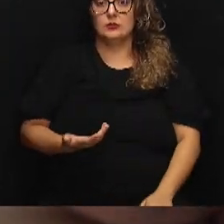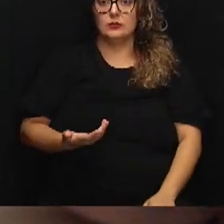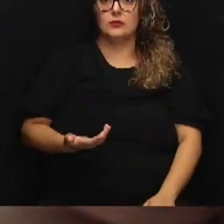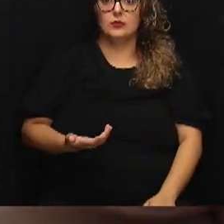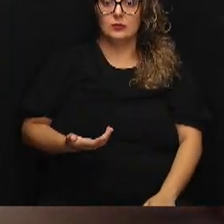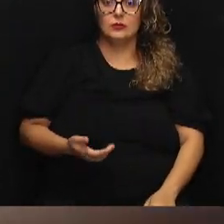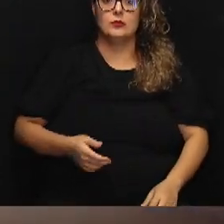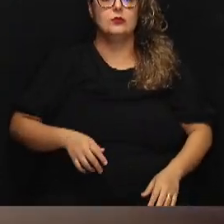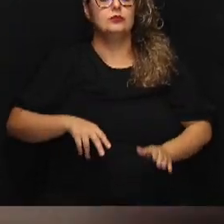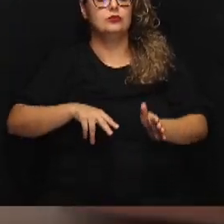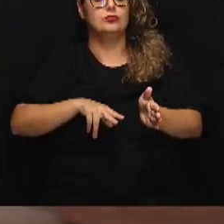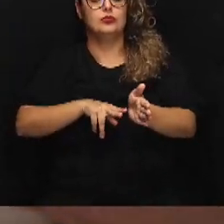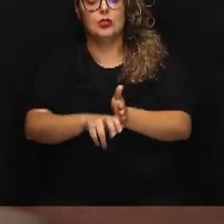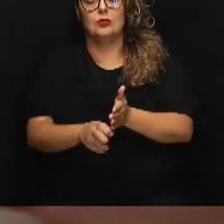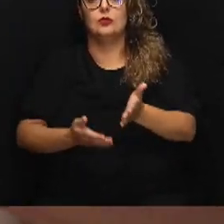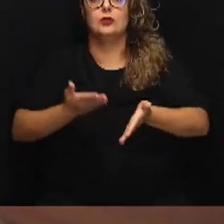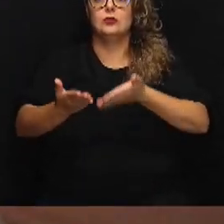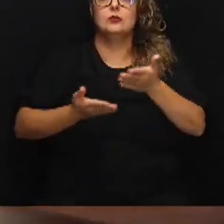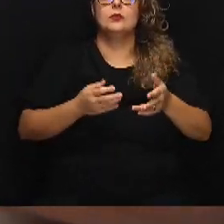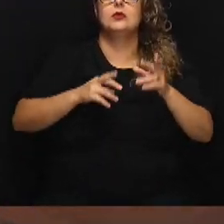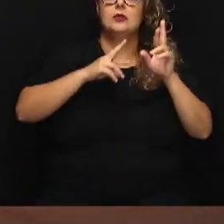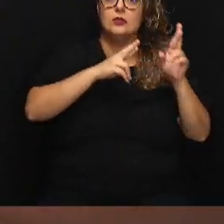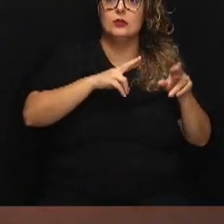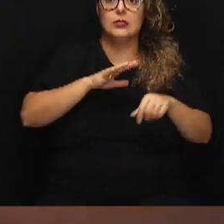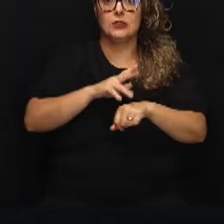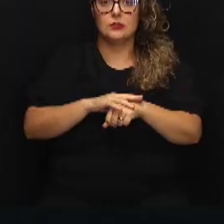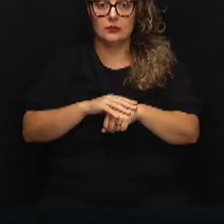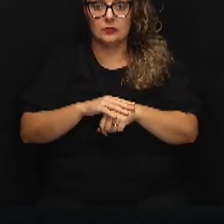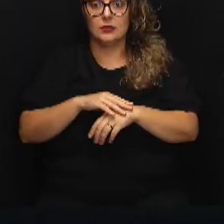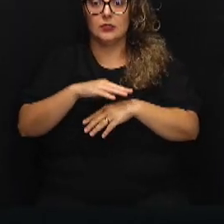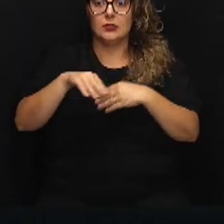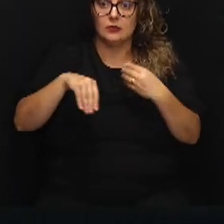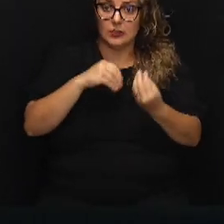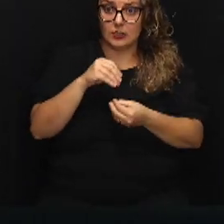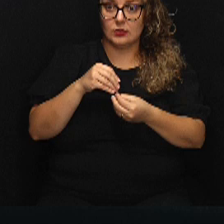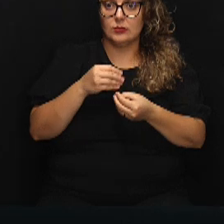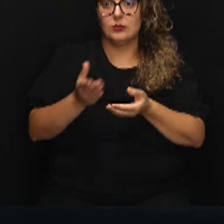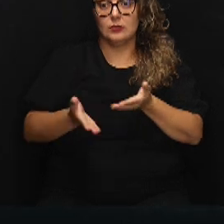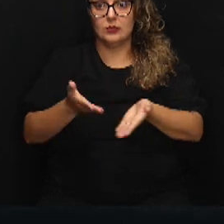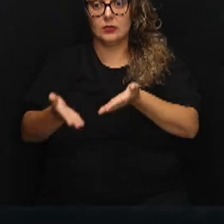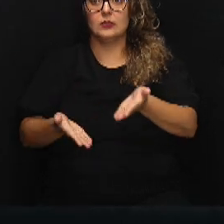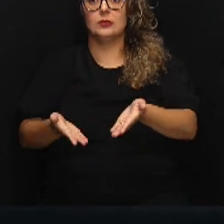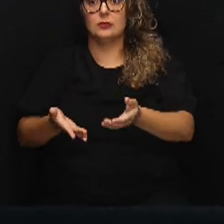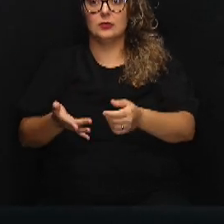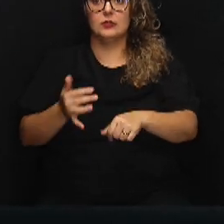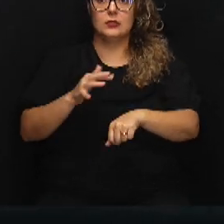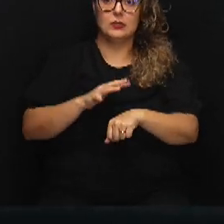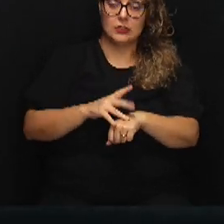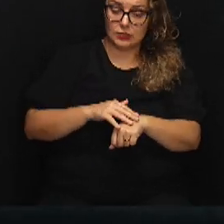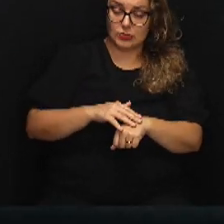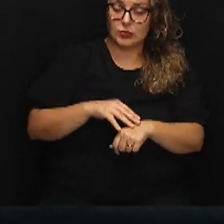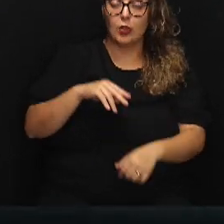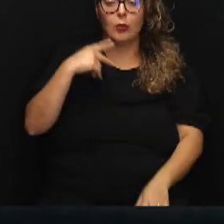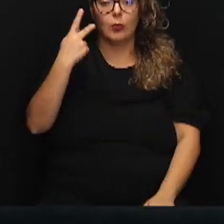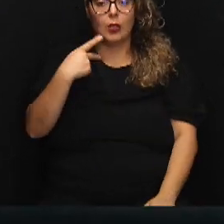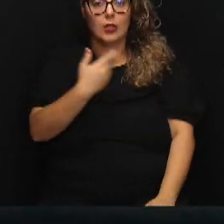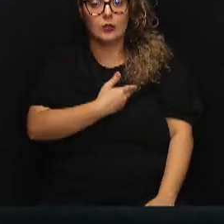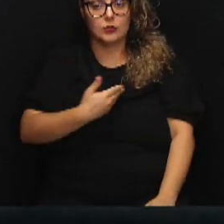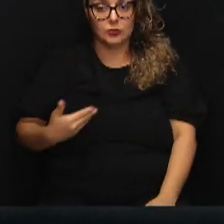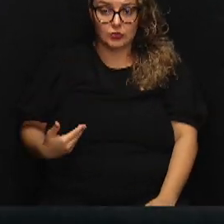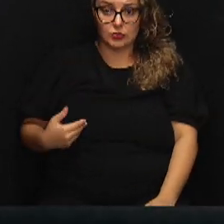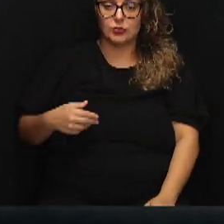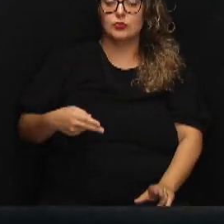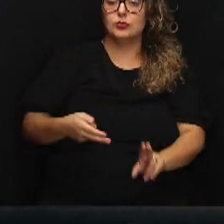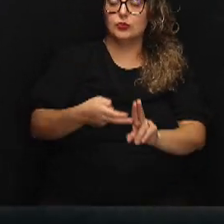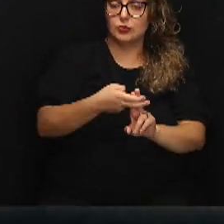e tratamento de doenças do sono e a integração do tratamento dessas doenças nas políticas públicas do SUS,